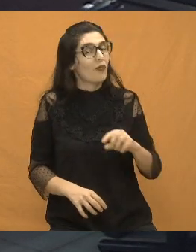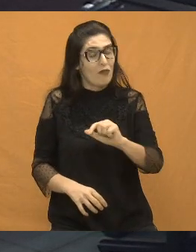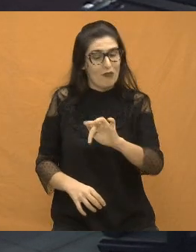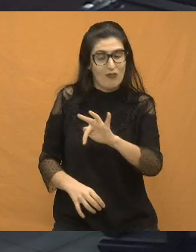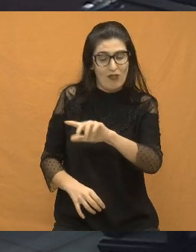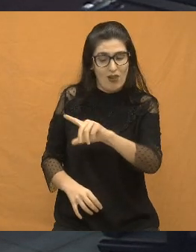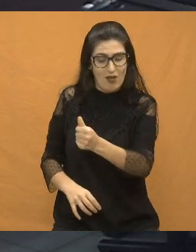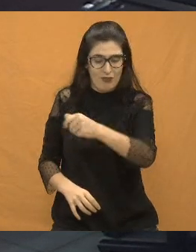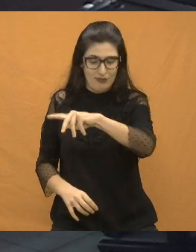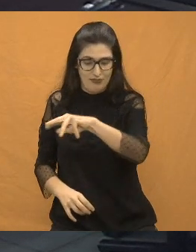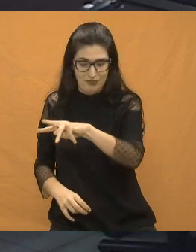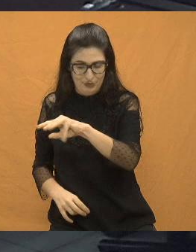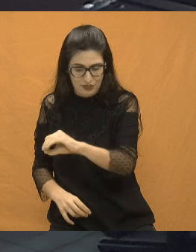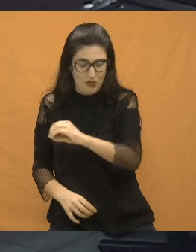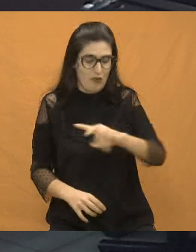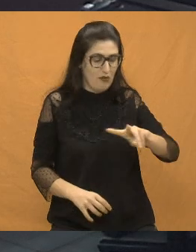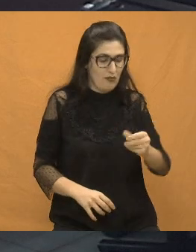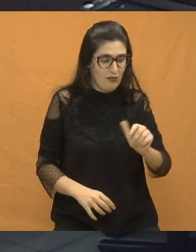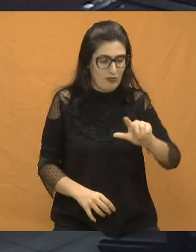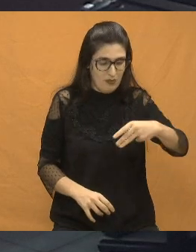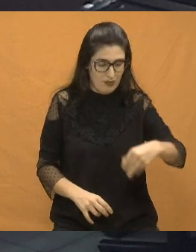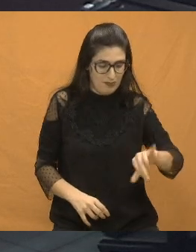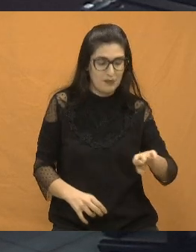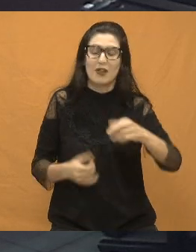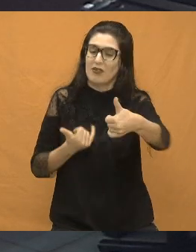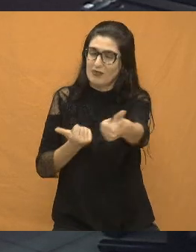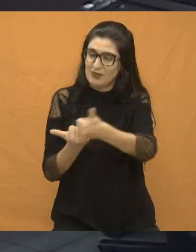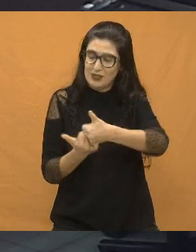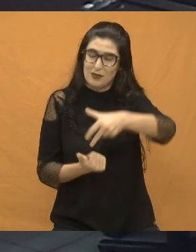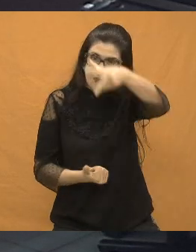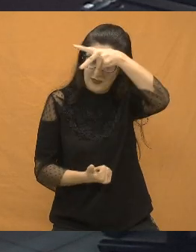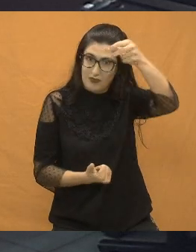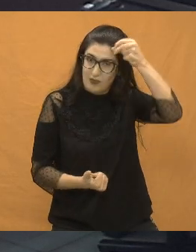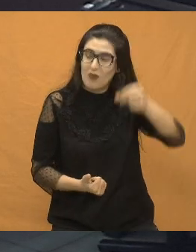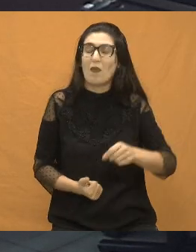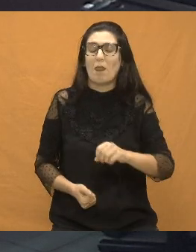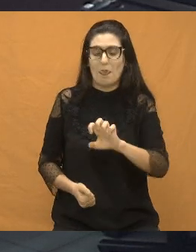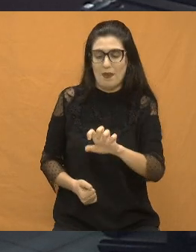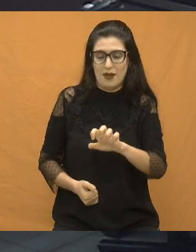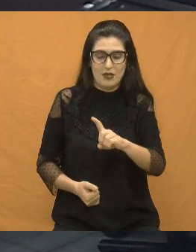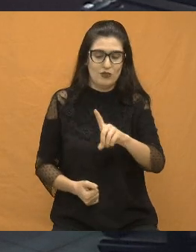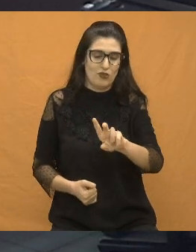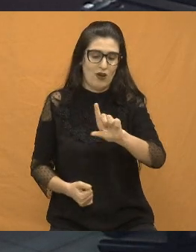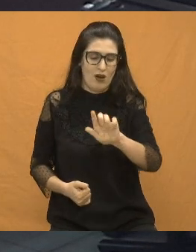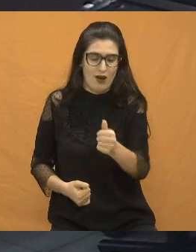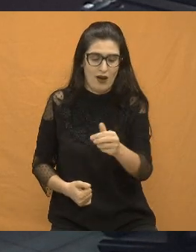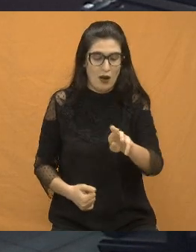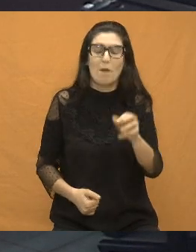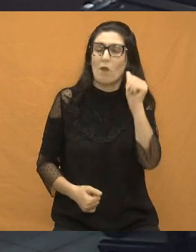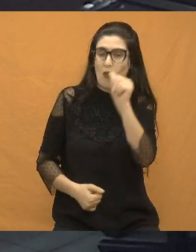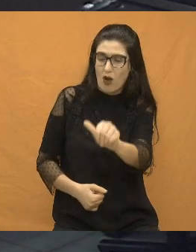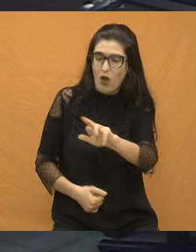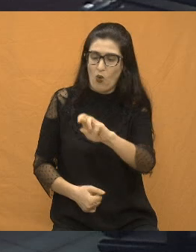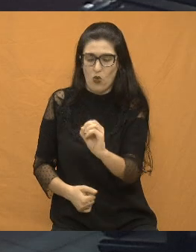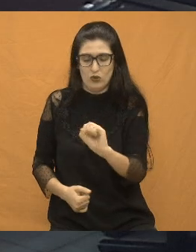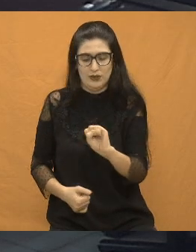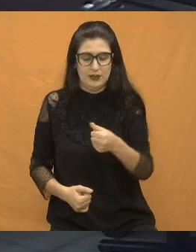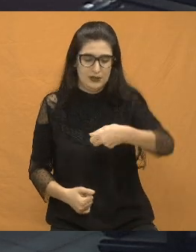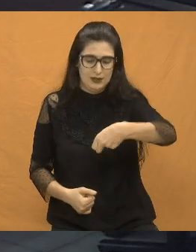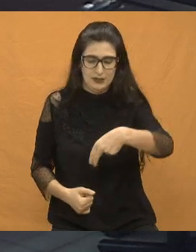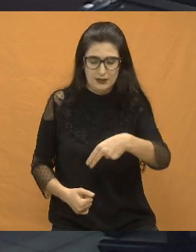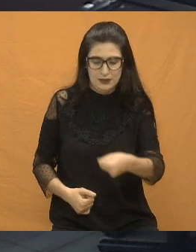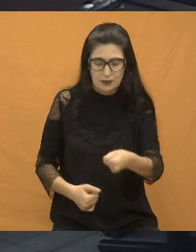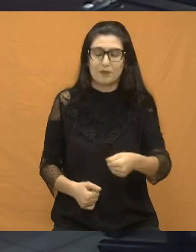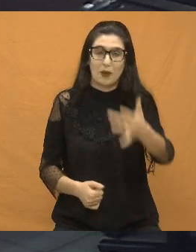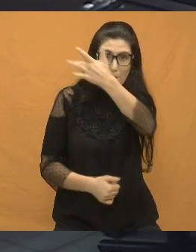Valmir, cumprimentar o vice-prefeito Edgar, a secretária de Finanças, Rossana Vasques, e